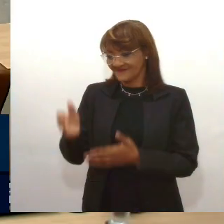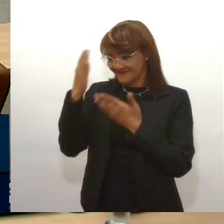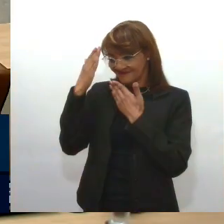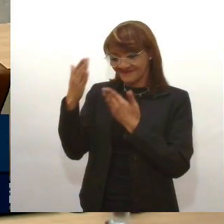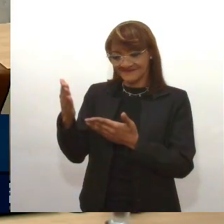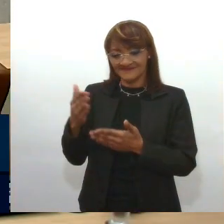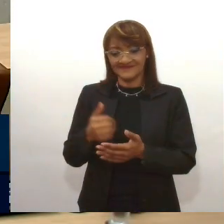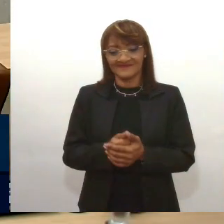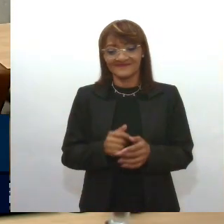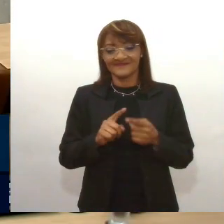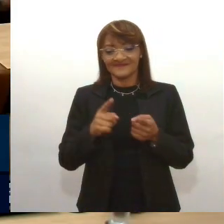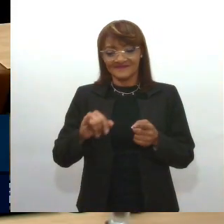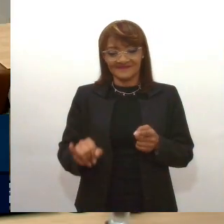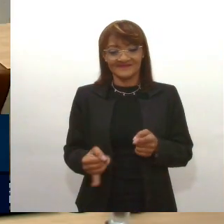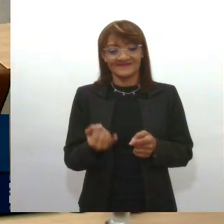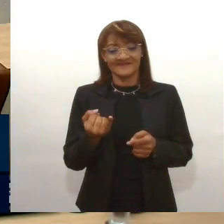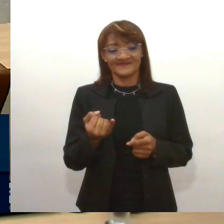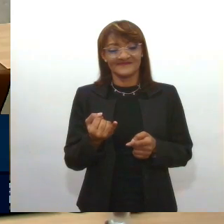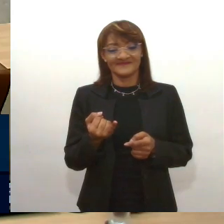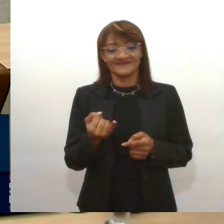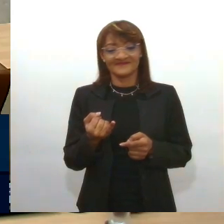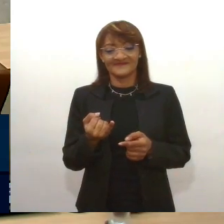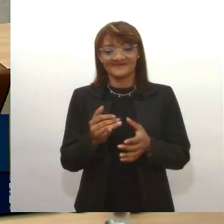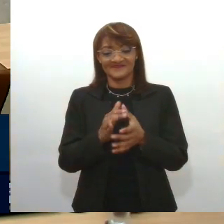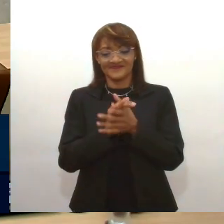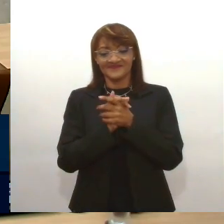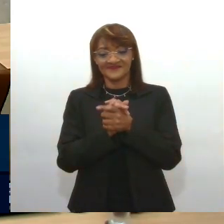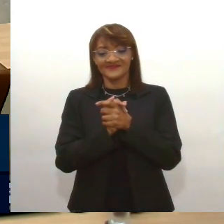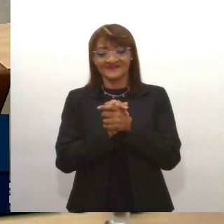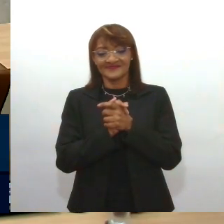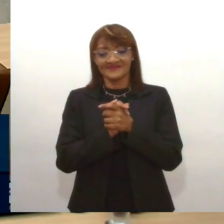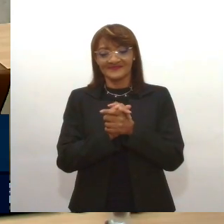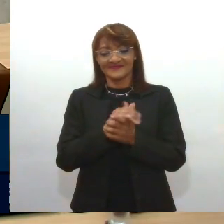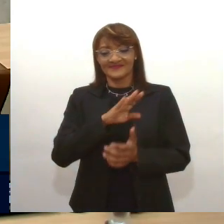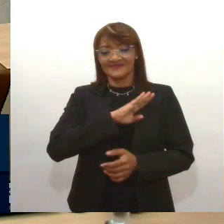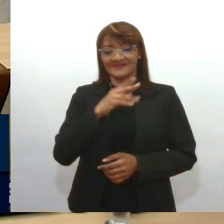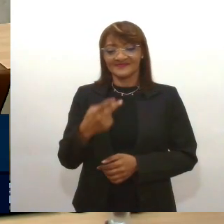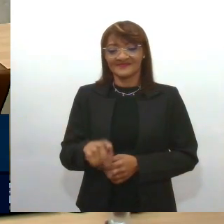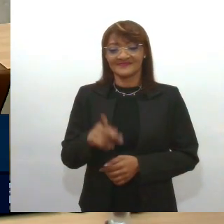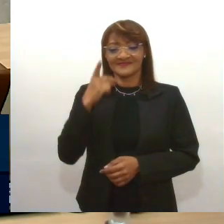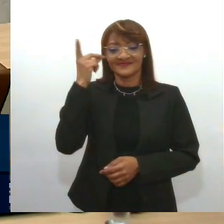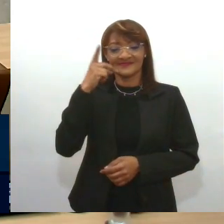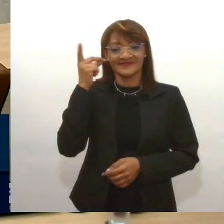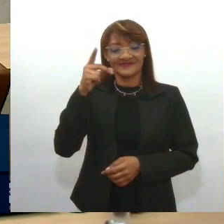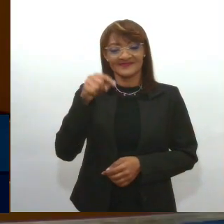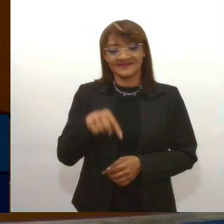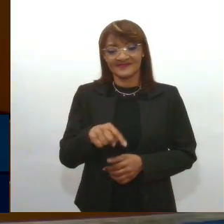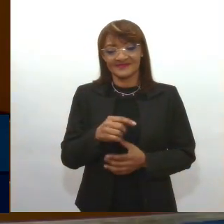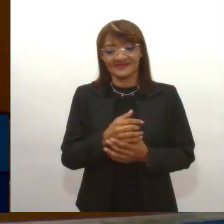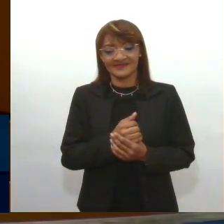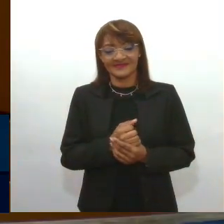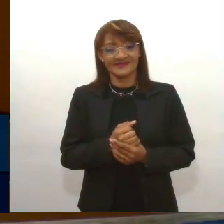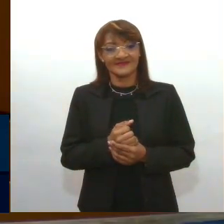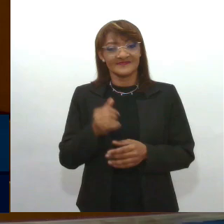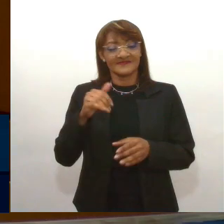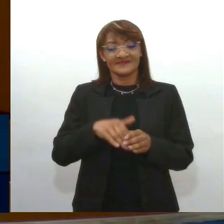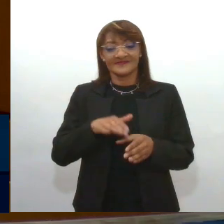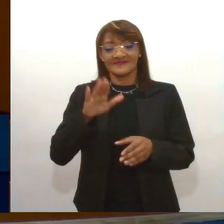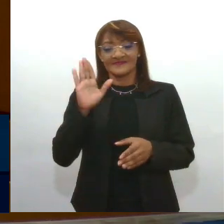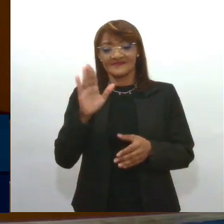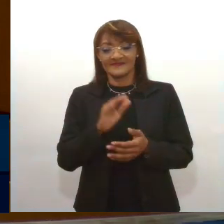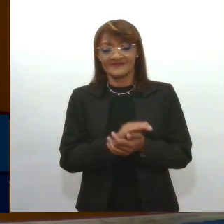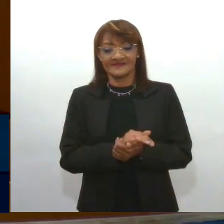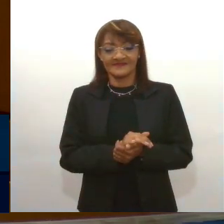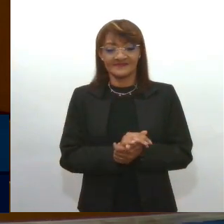para parabenizar os nossos colegas deputados aqueles que disputaram a eleição seja que tenham logrado